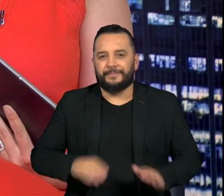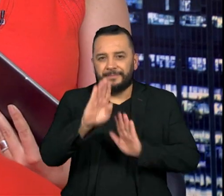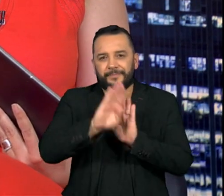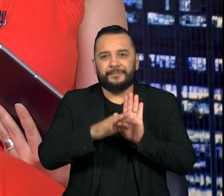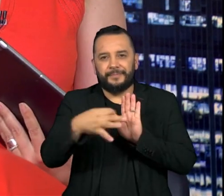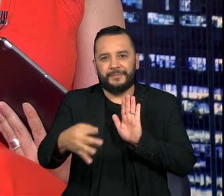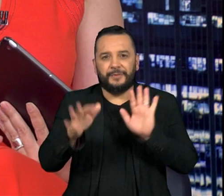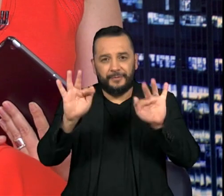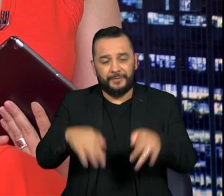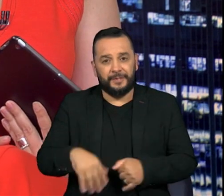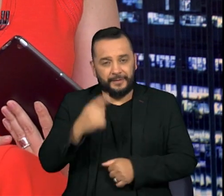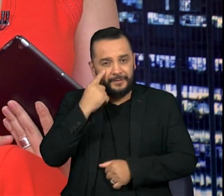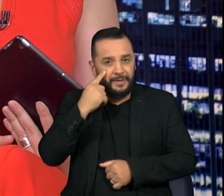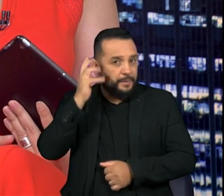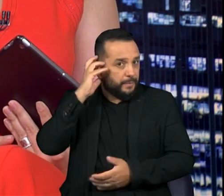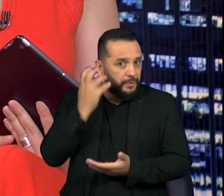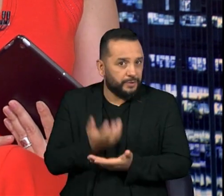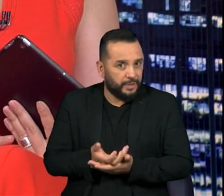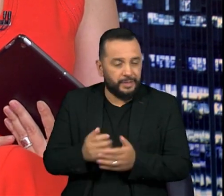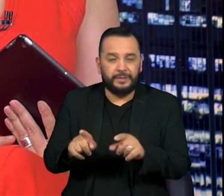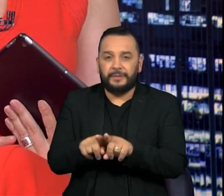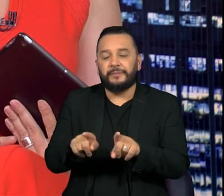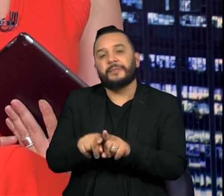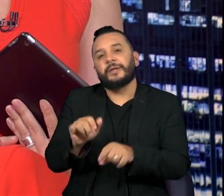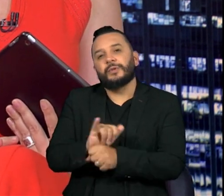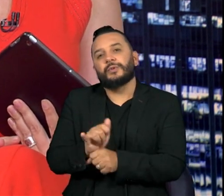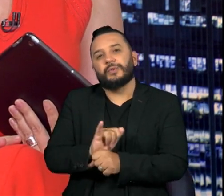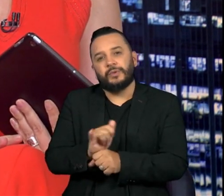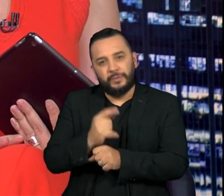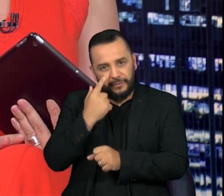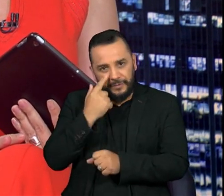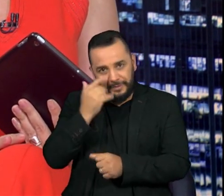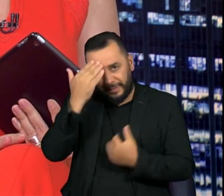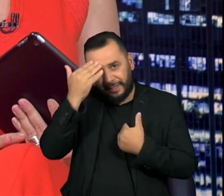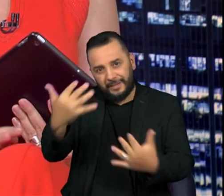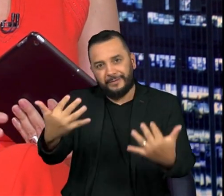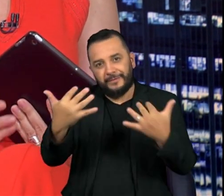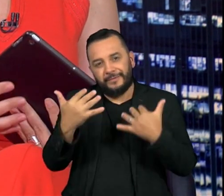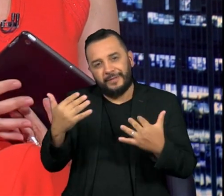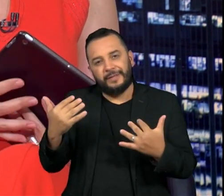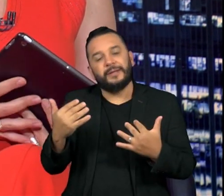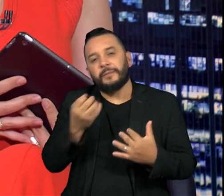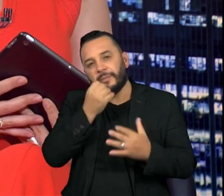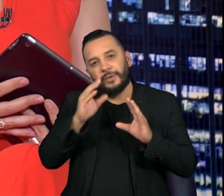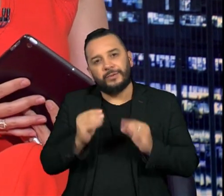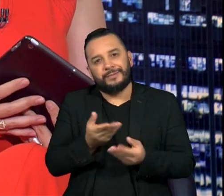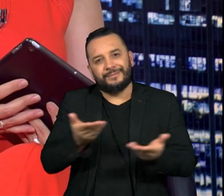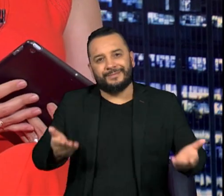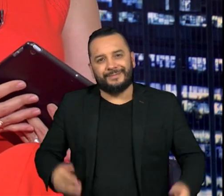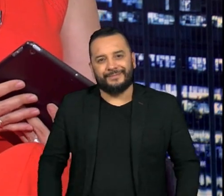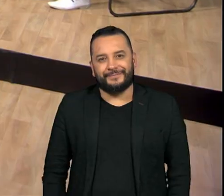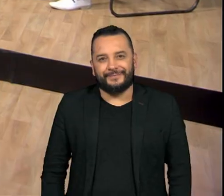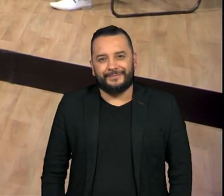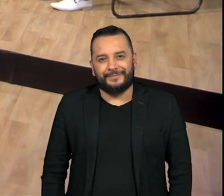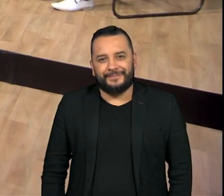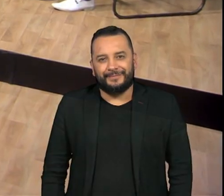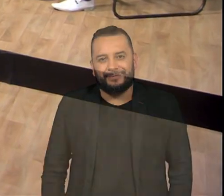fica por aqui. Acompanhe nosso podcast e também nosso canal no YouTube. Obrigada pela sua companhia e ótima noite para você.